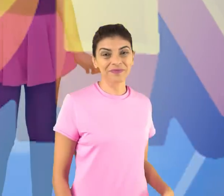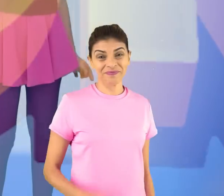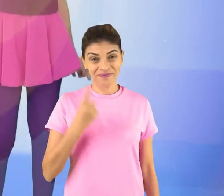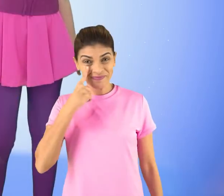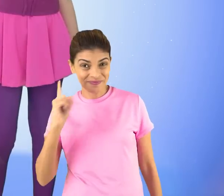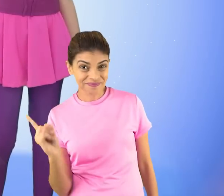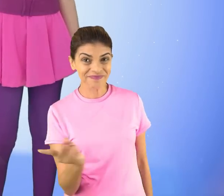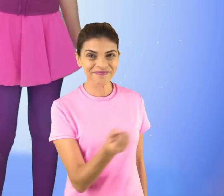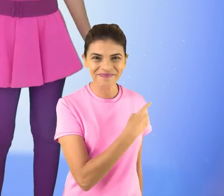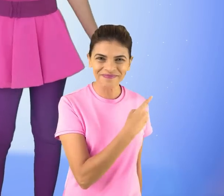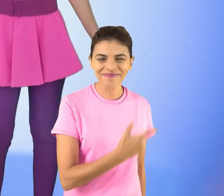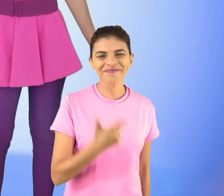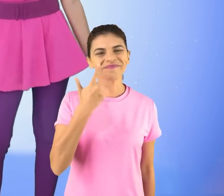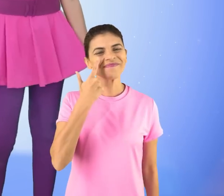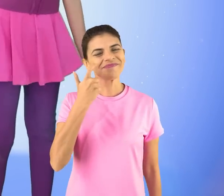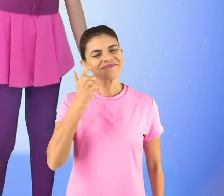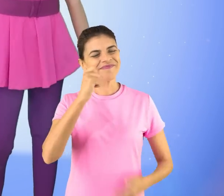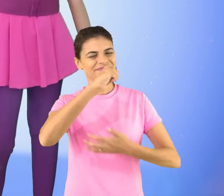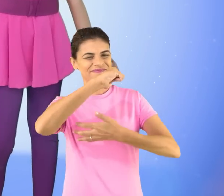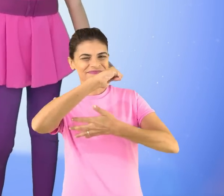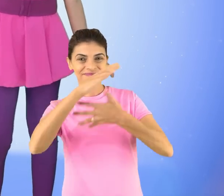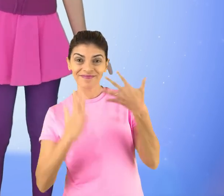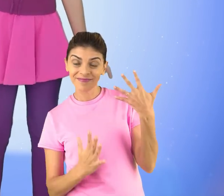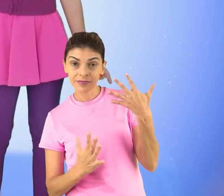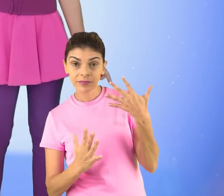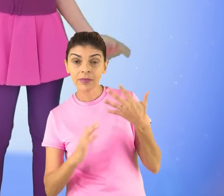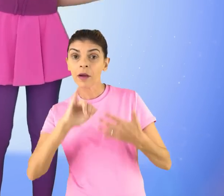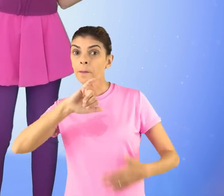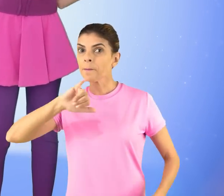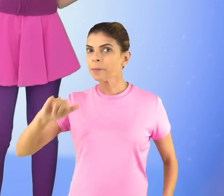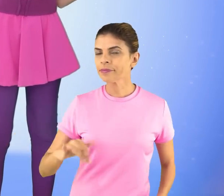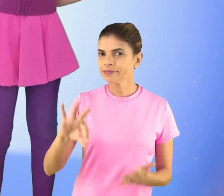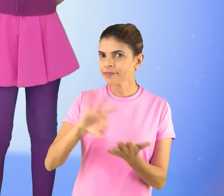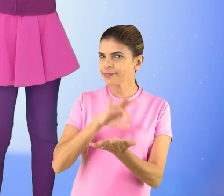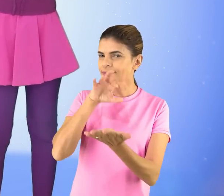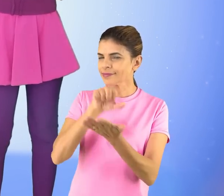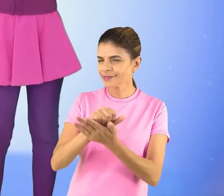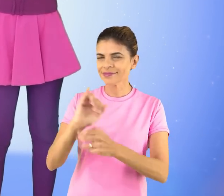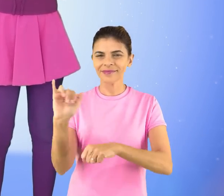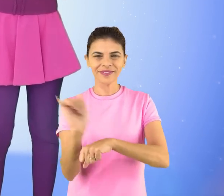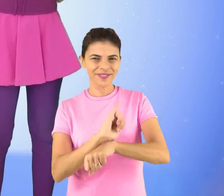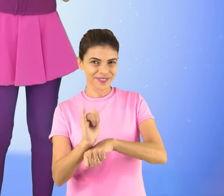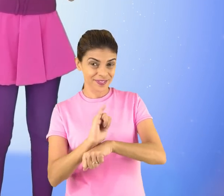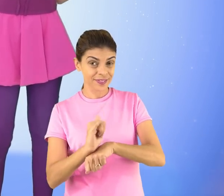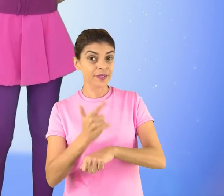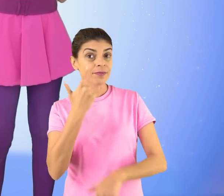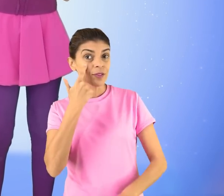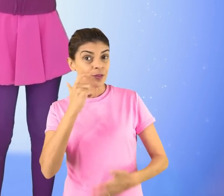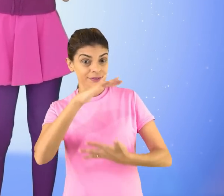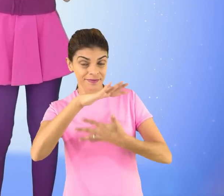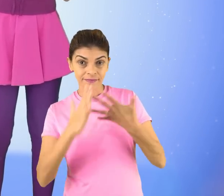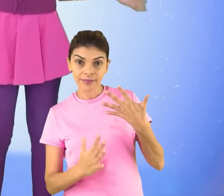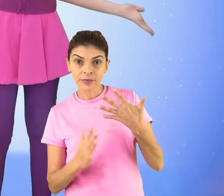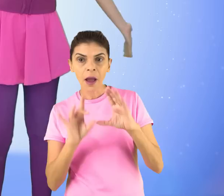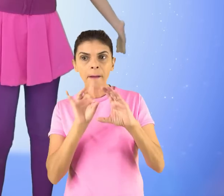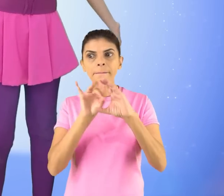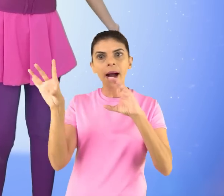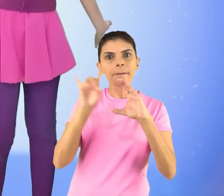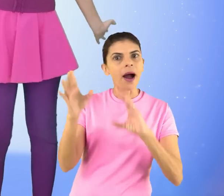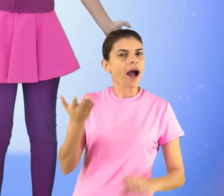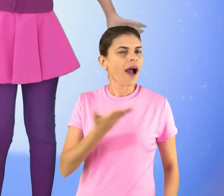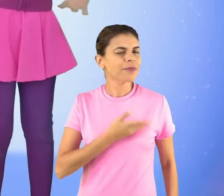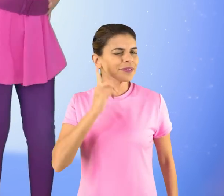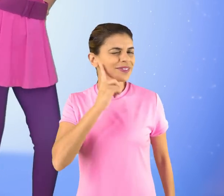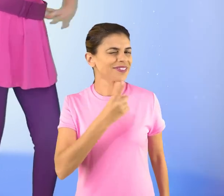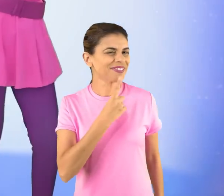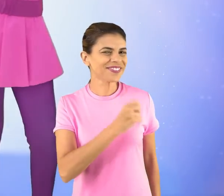Você assistiu Lucas Tum! Agora se inscreve no canal Lucas Tum e mostra Lucas Tum para seus